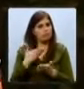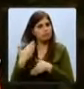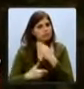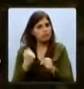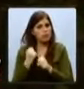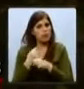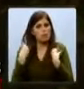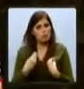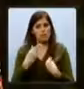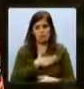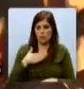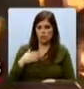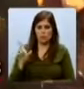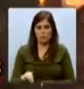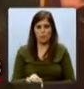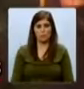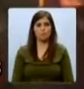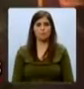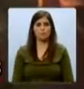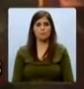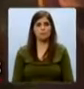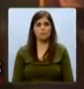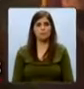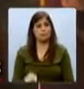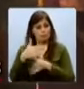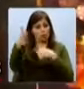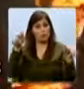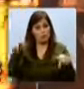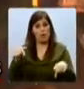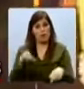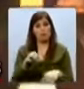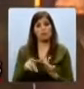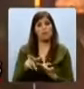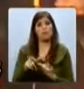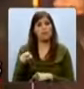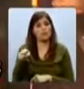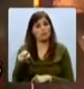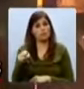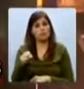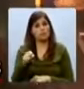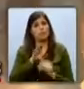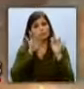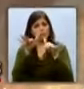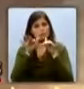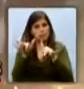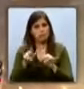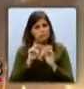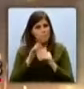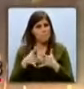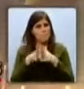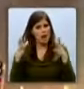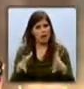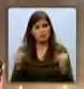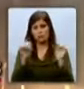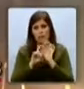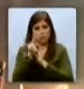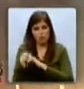promissor o Templo de Yamá na orla Costeira da península é o local mais concorrido ninguém entra